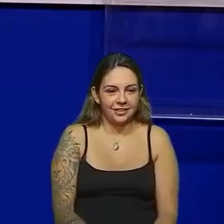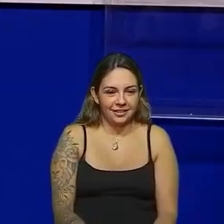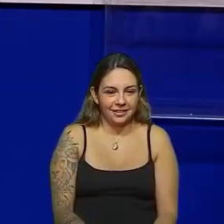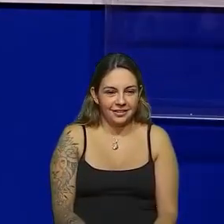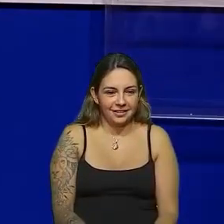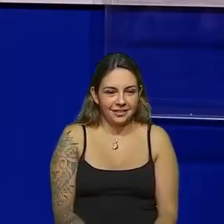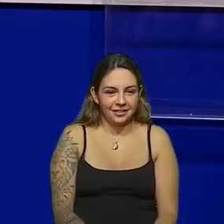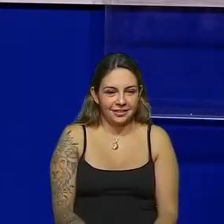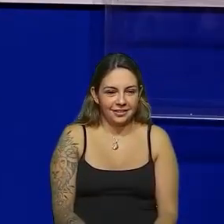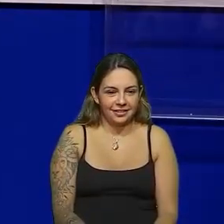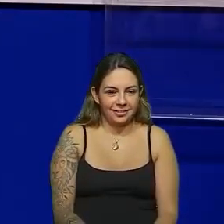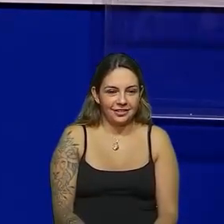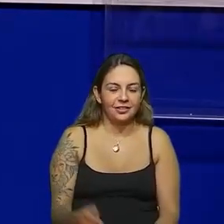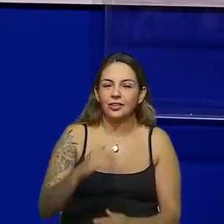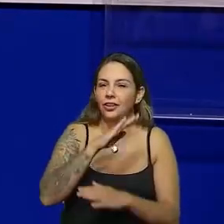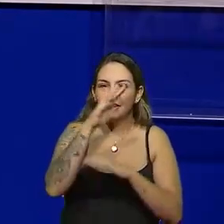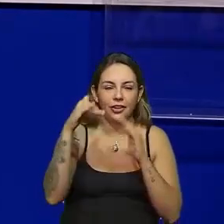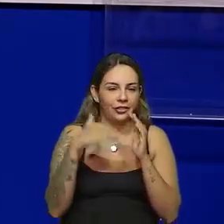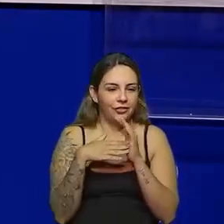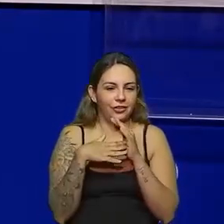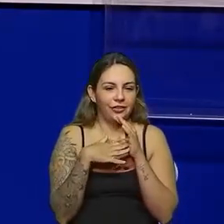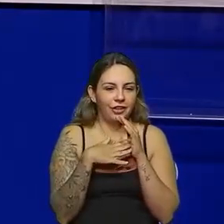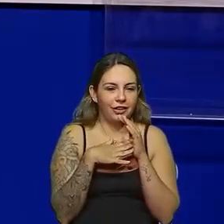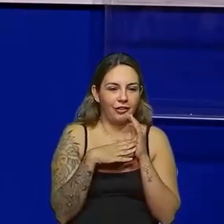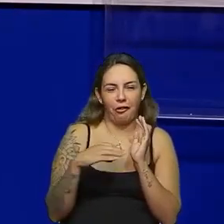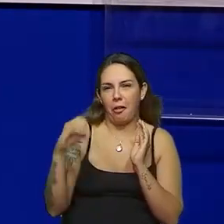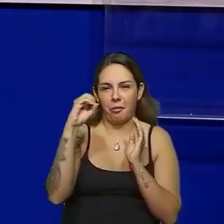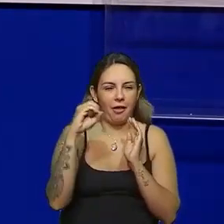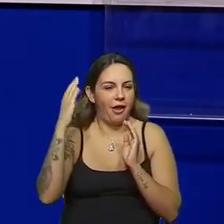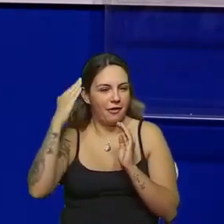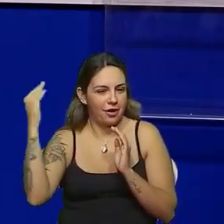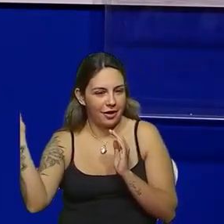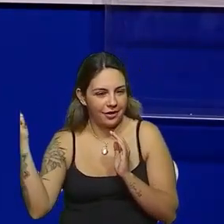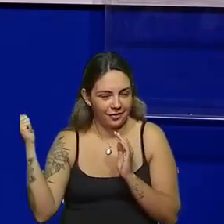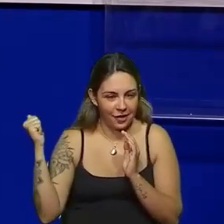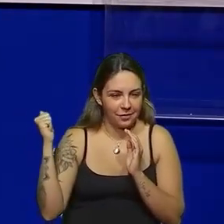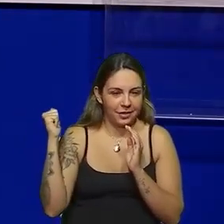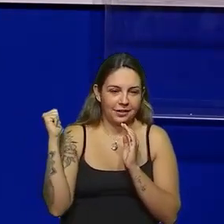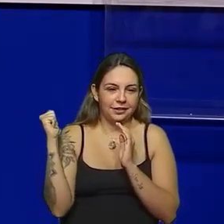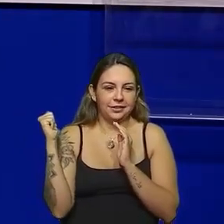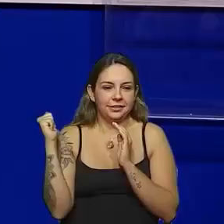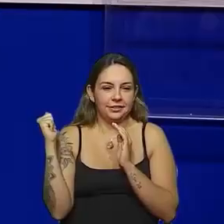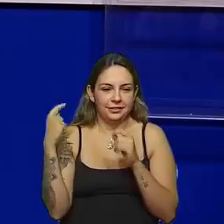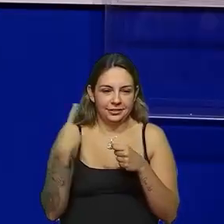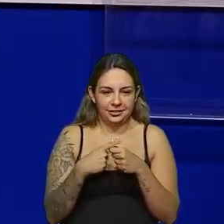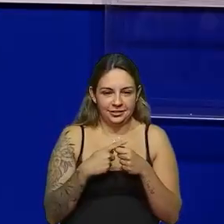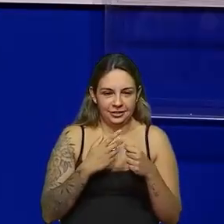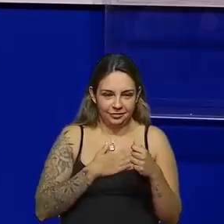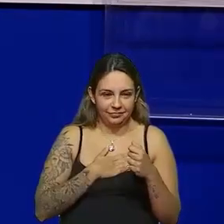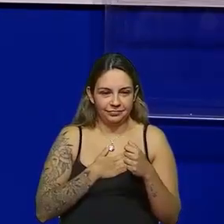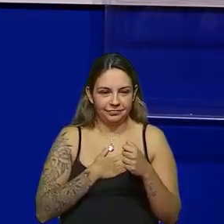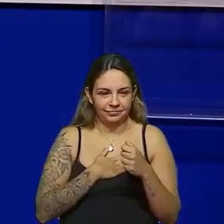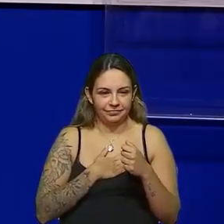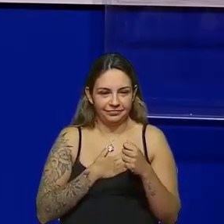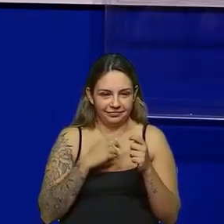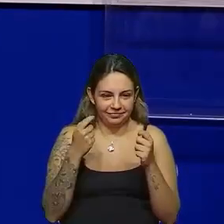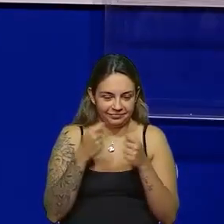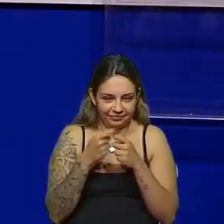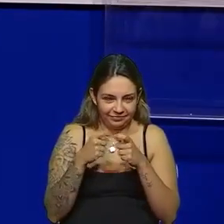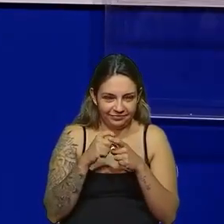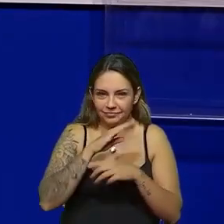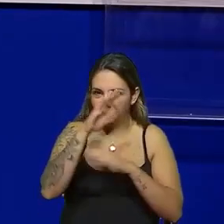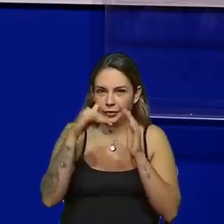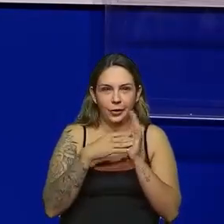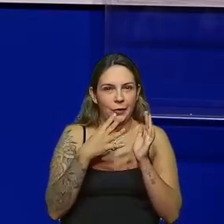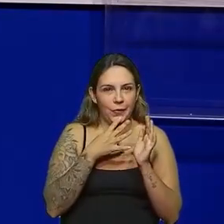Nossa. Então, aqueles atores todos, né, globais, aquela agonia, minha cidade pequenininha, que